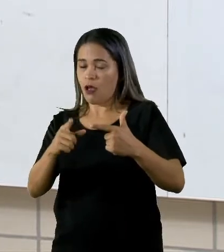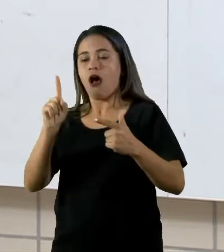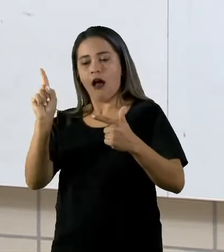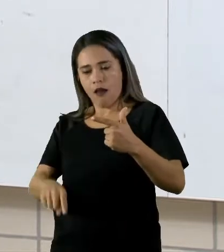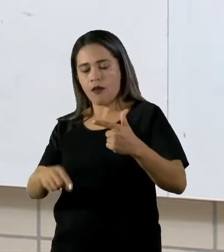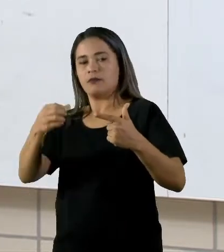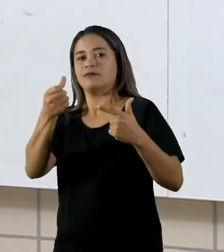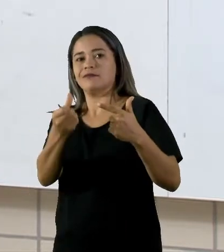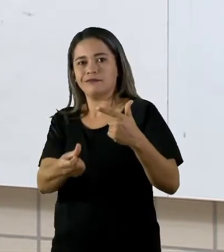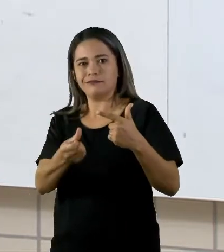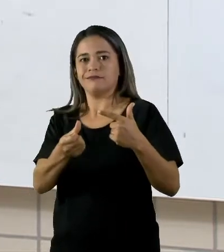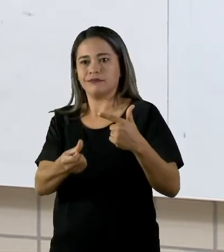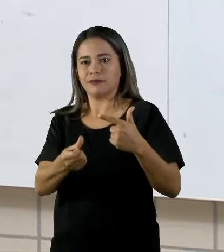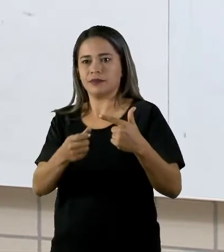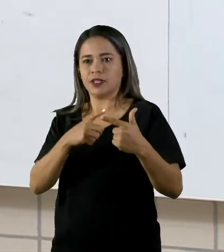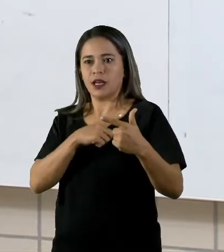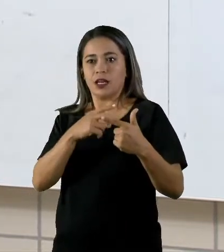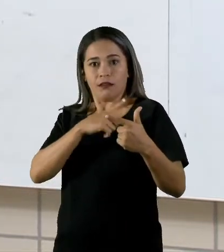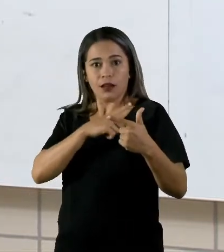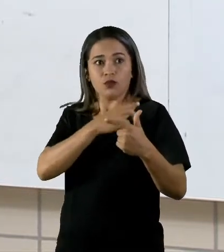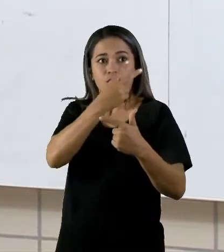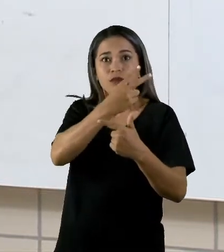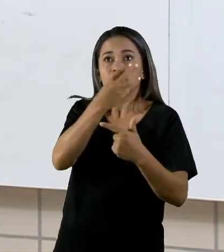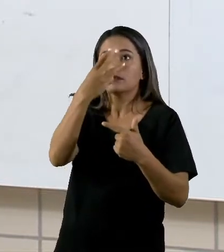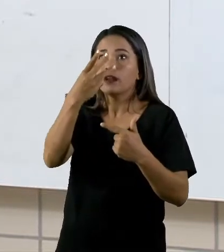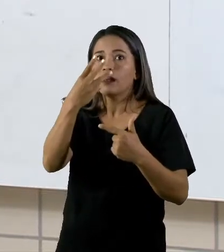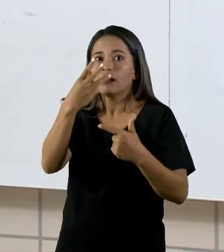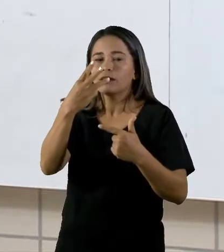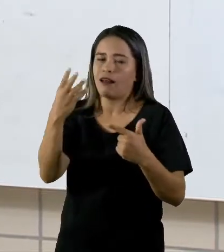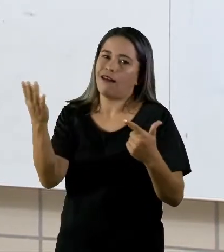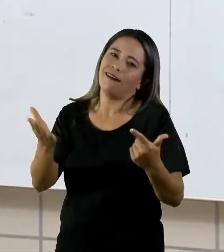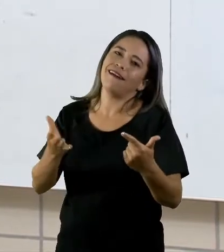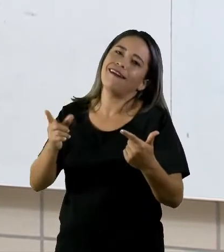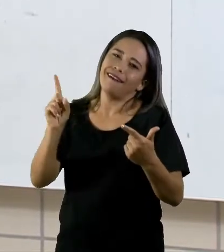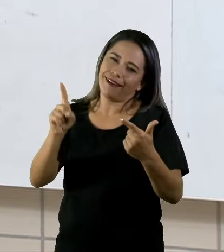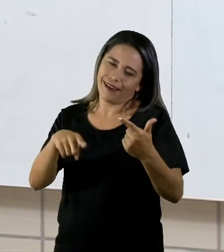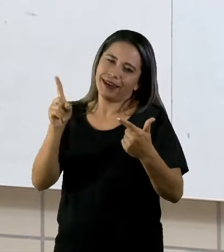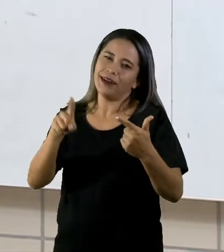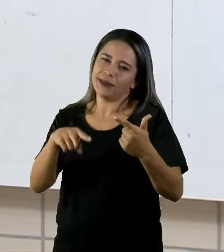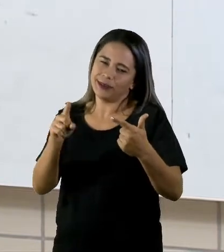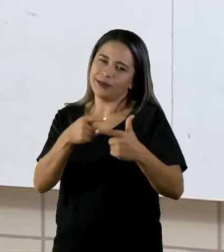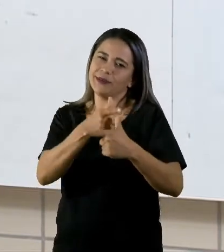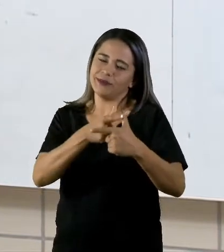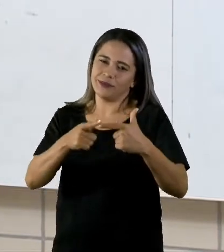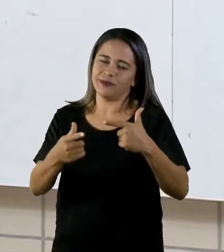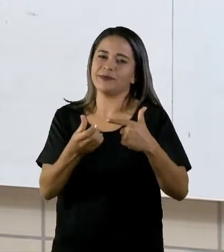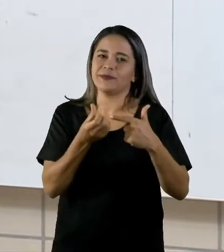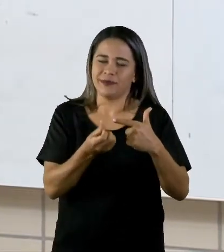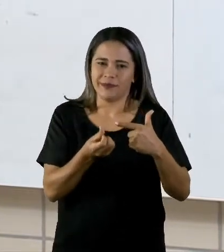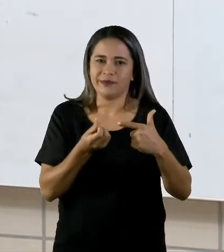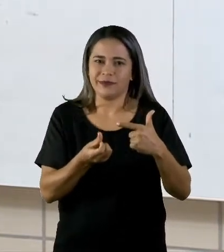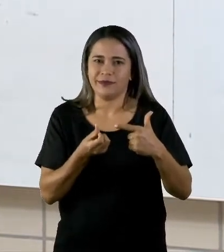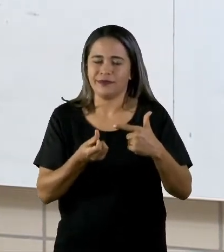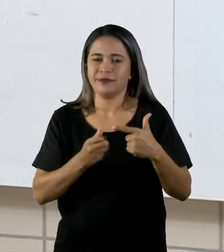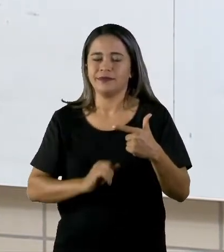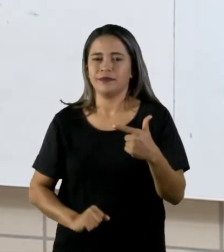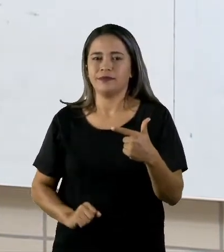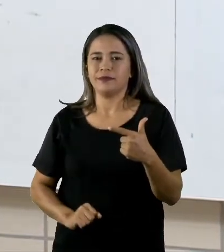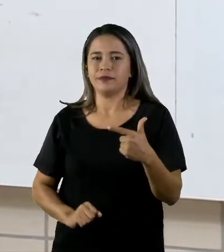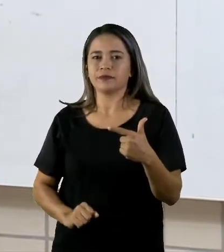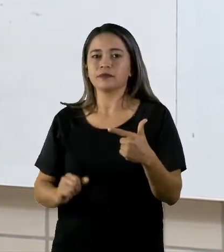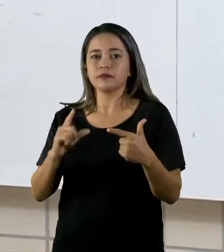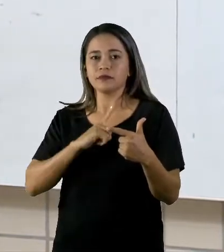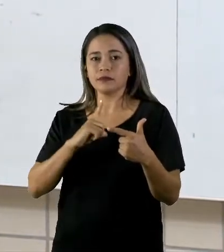6. Nós temos aqui o 2 e o 3, então automaticamente esse número é divisível por 6. Nós